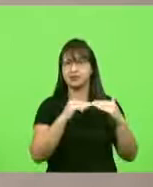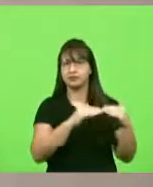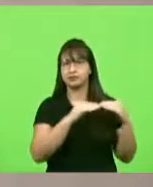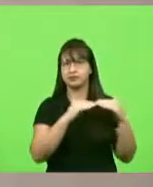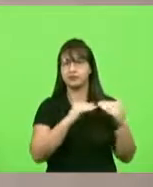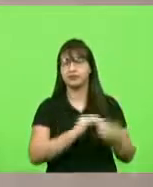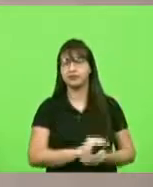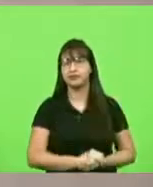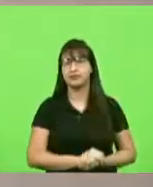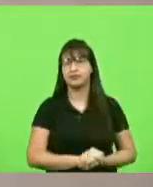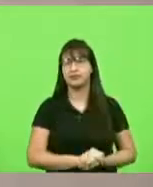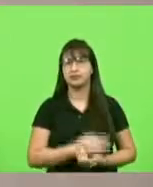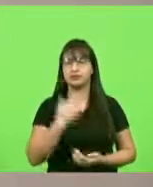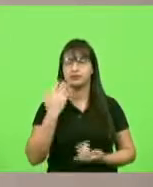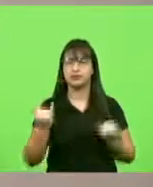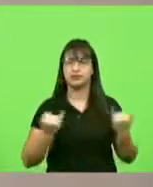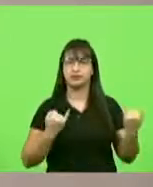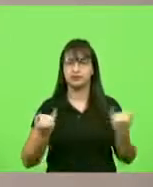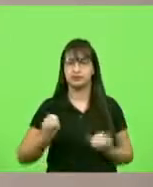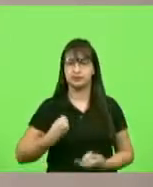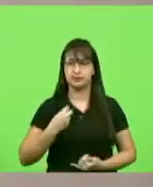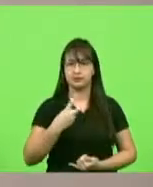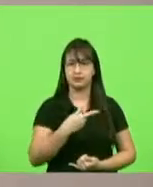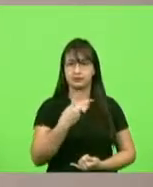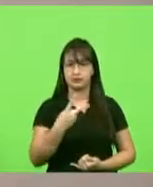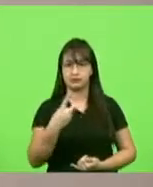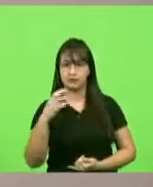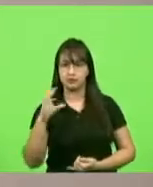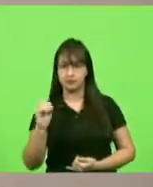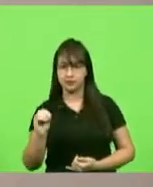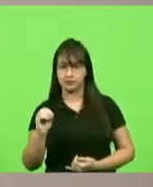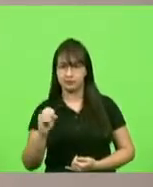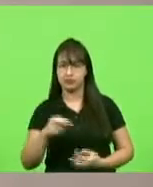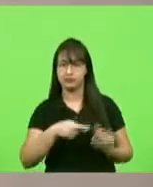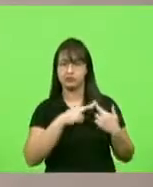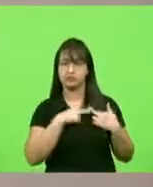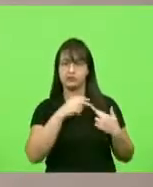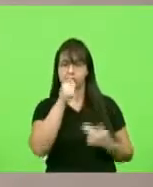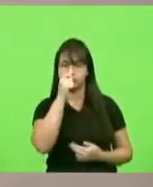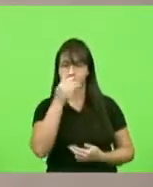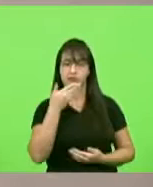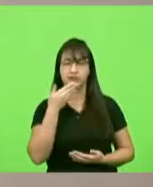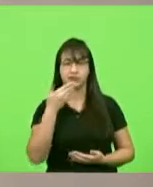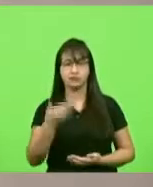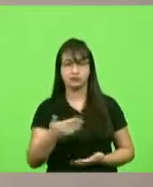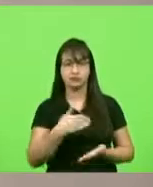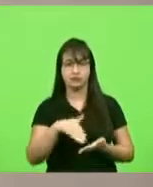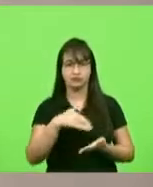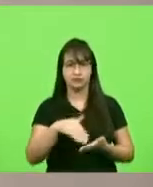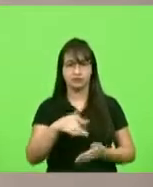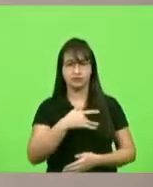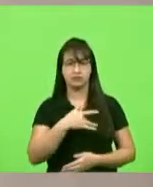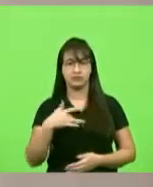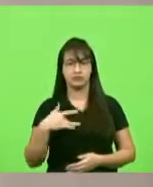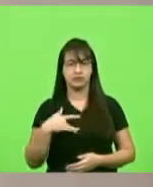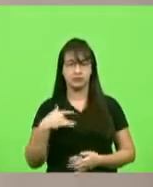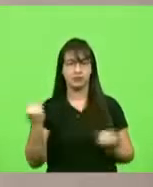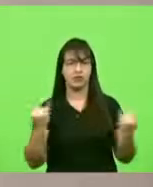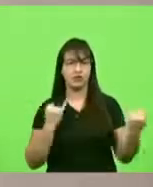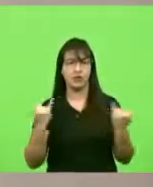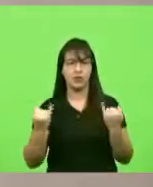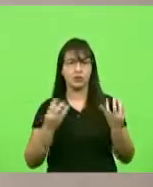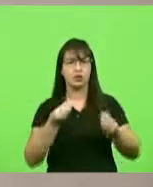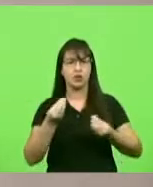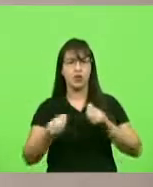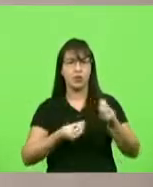por unanimidade, pedindo informação 220, autor deputado João Amin, solicitando ao secretário de Estado da Saúde informações acerca do fato